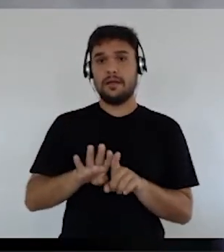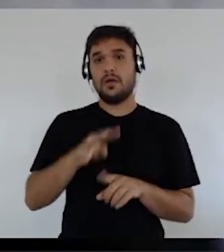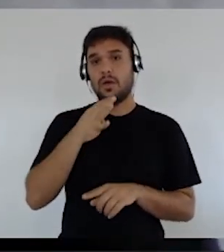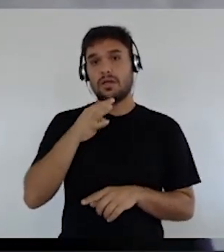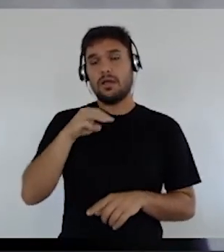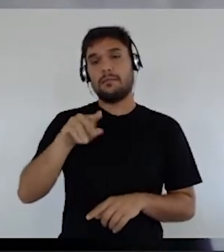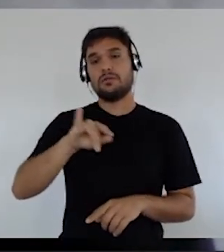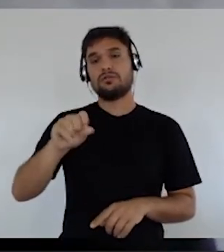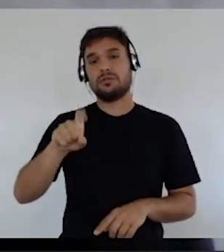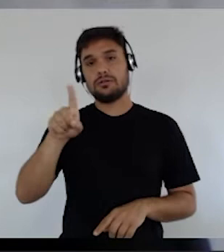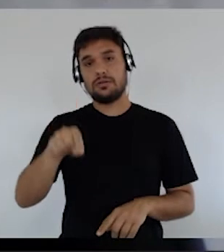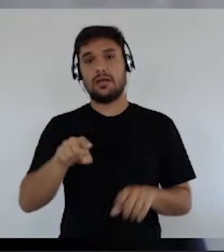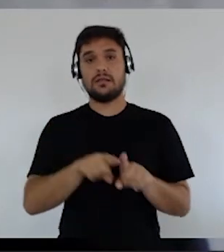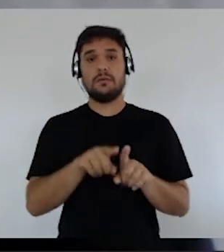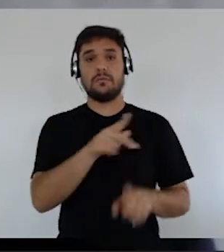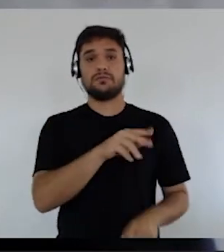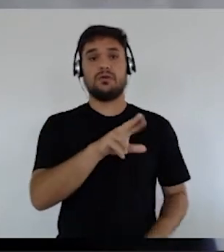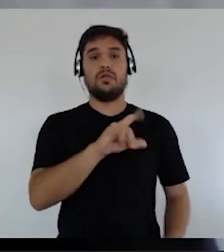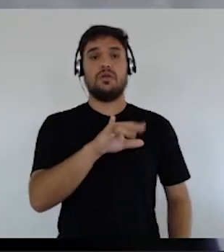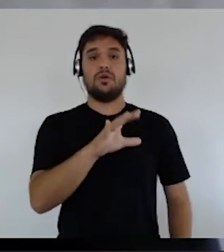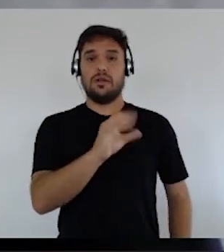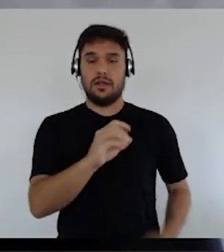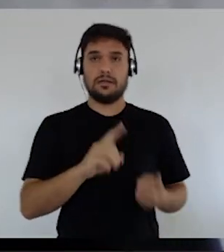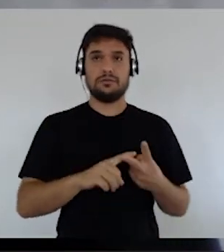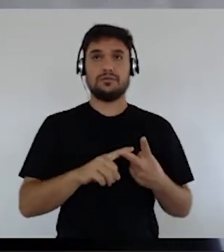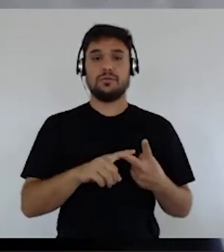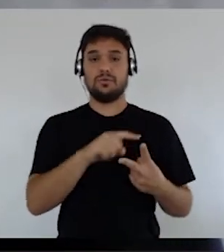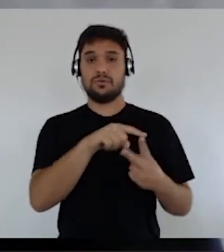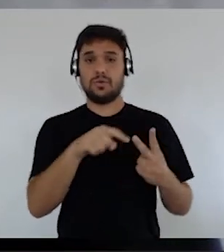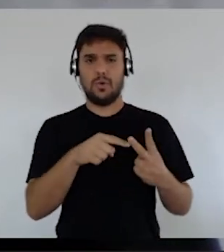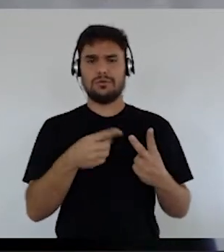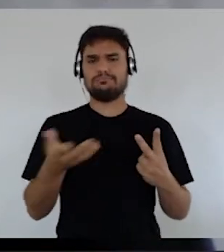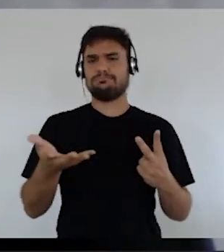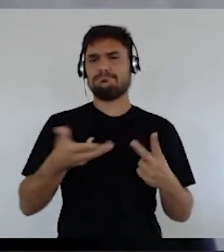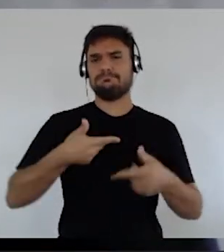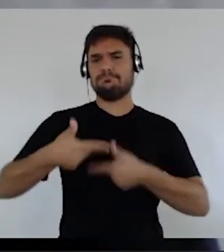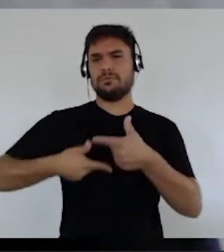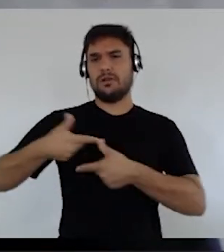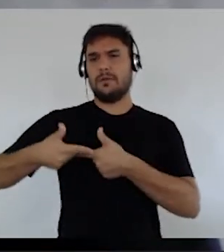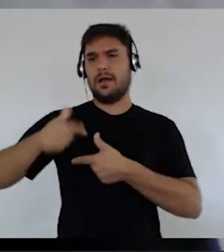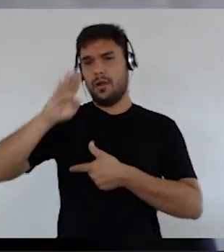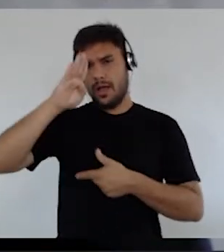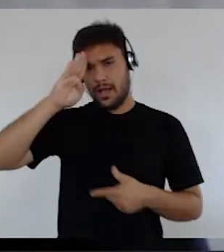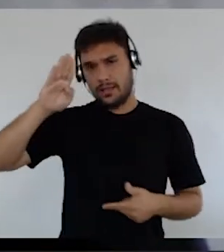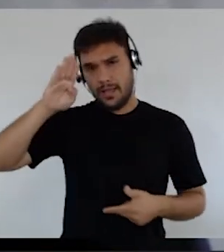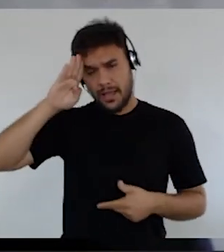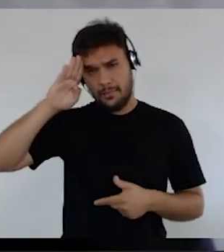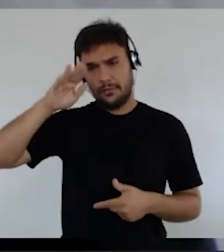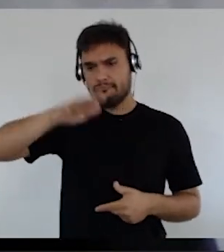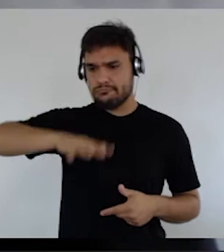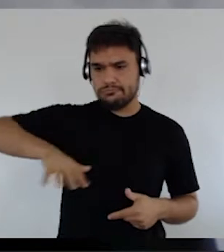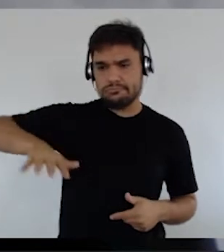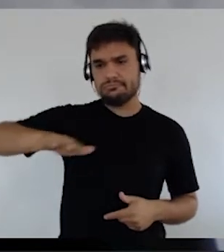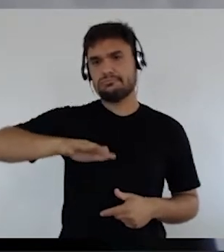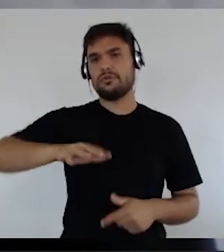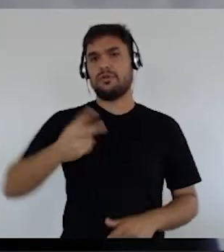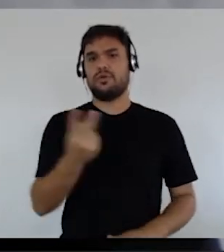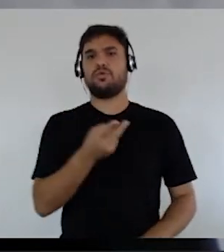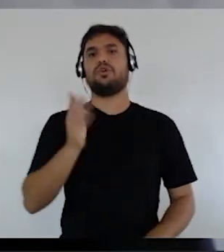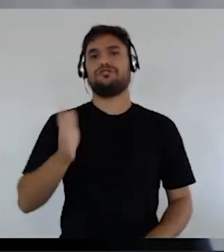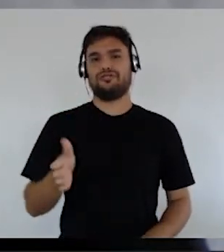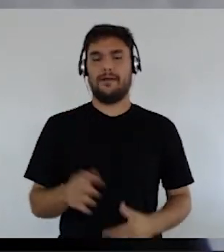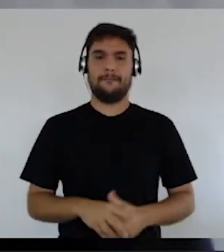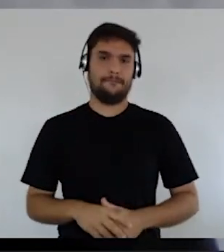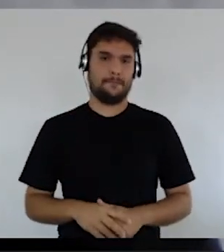professora Maria José, como também conhecemos o professor Lourenço, pela brilhante trajetória acadêmica que ambos já